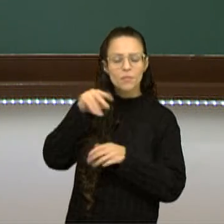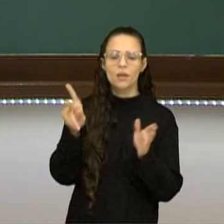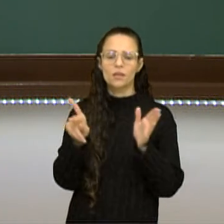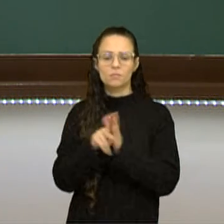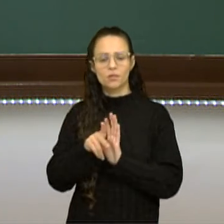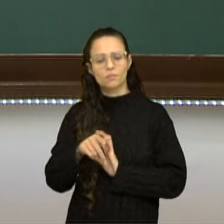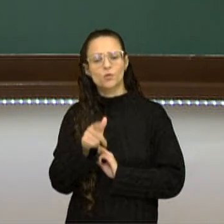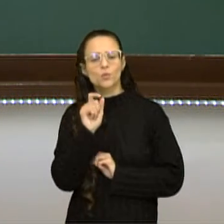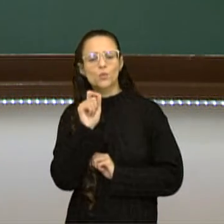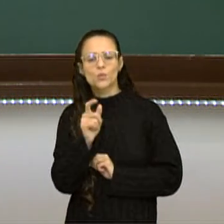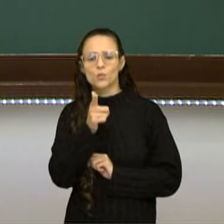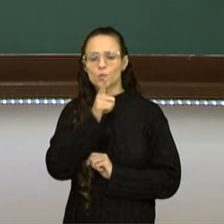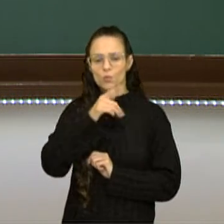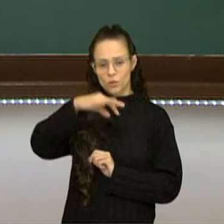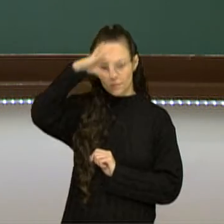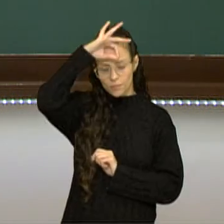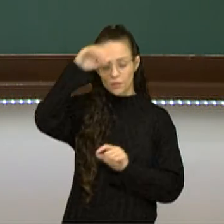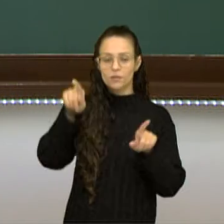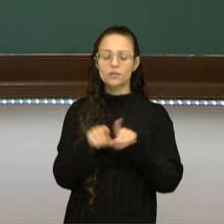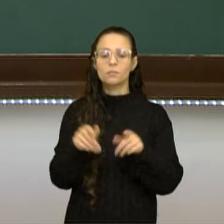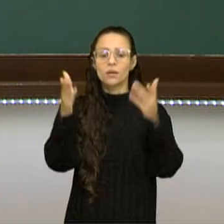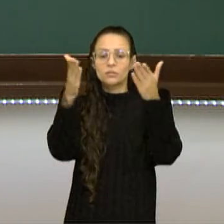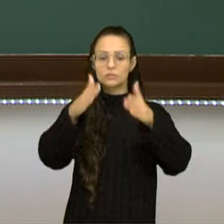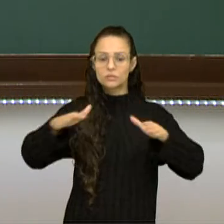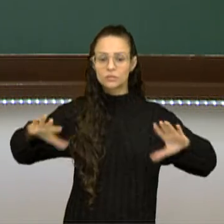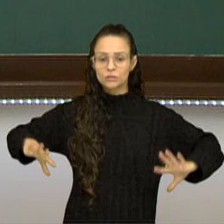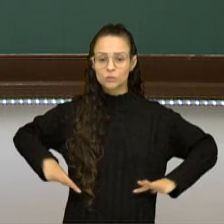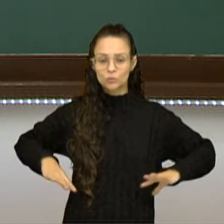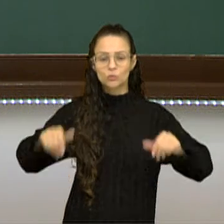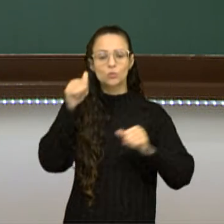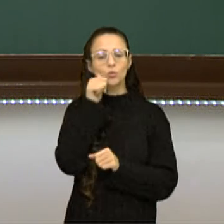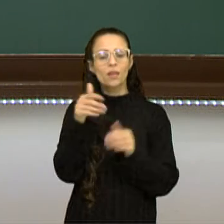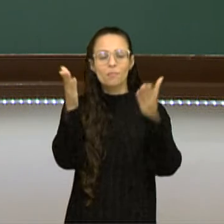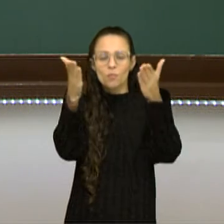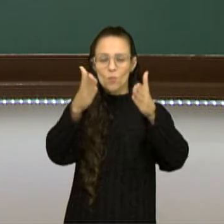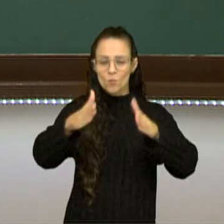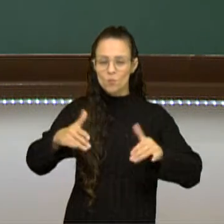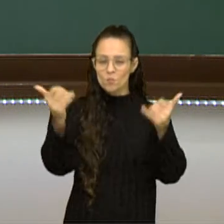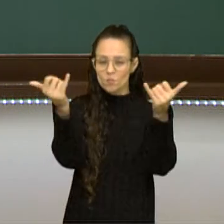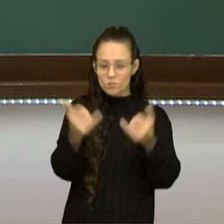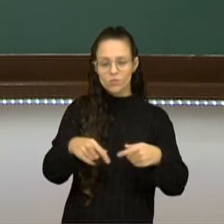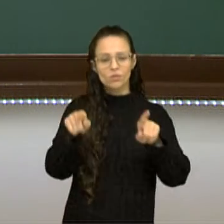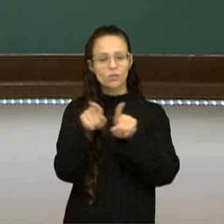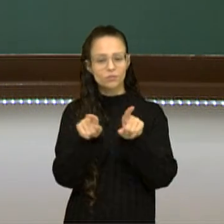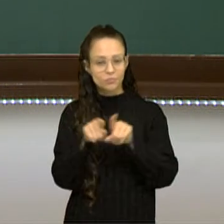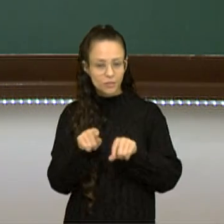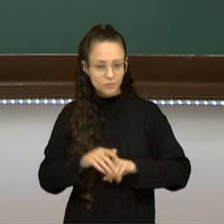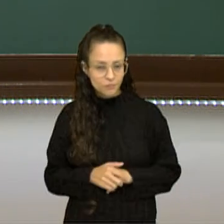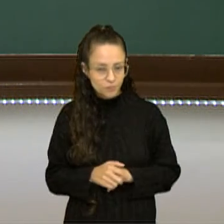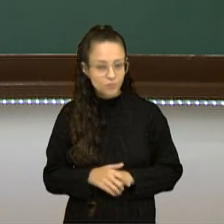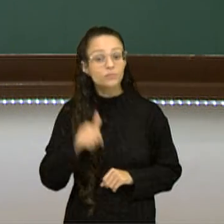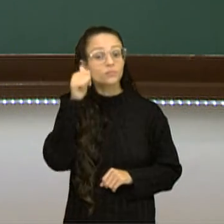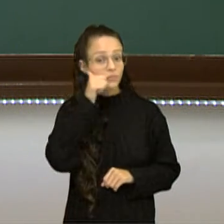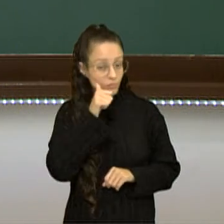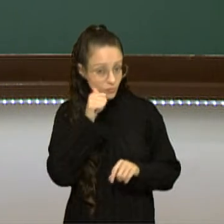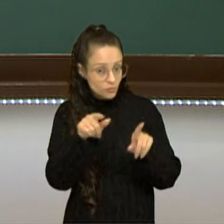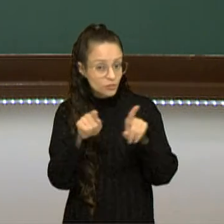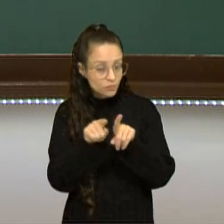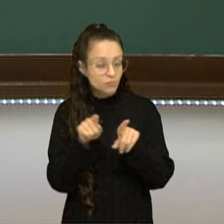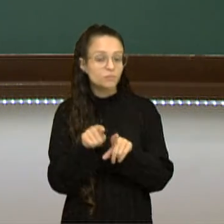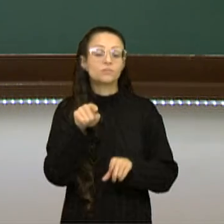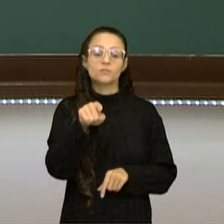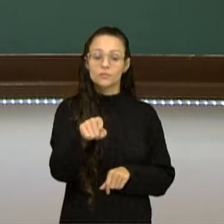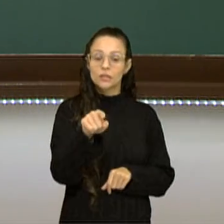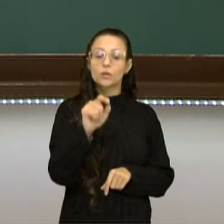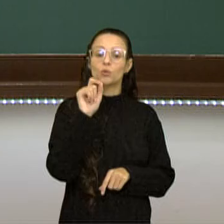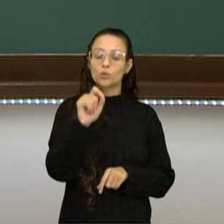regiões íntimas, a cintura da menina também afina nessa fase. Na menina também, né, ainda